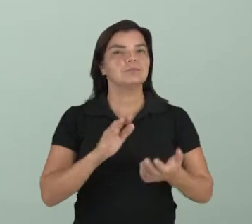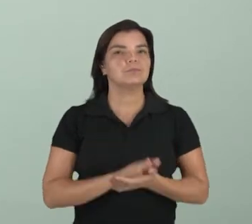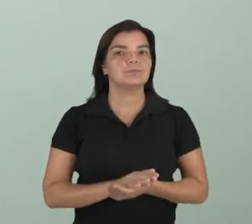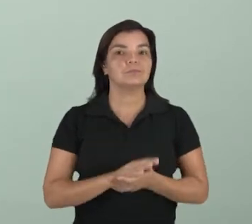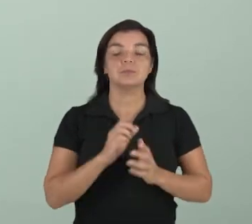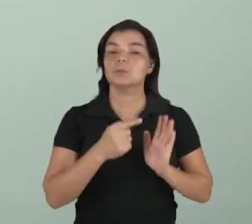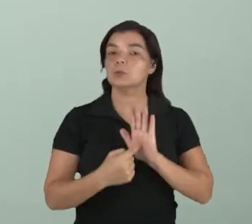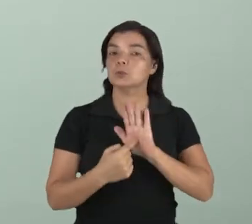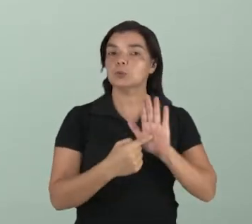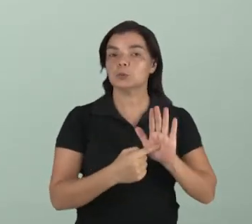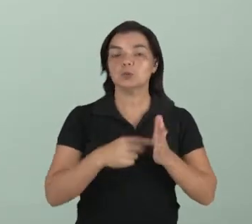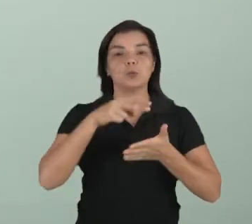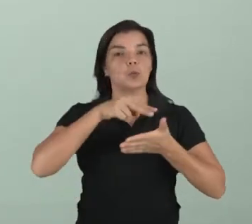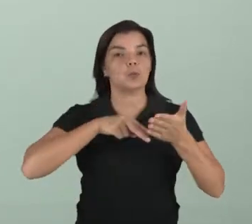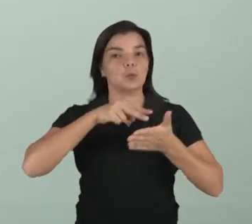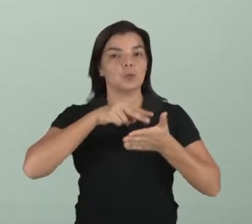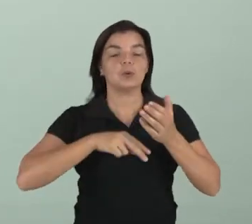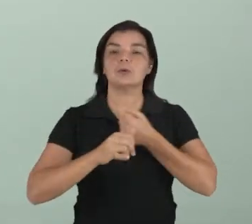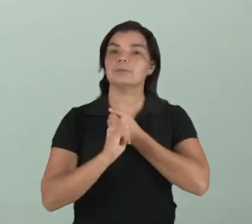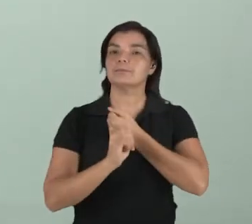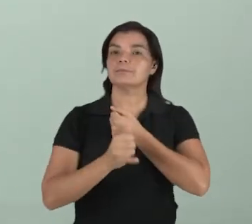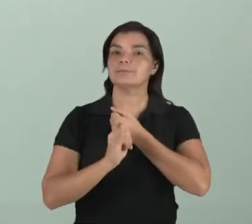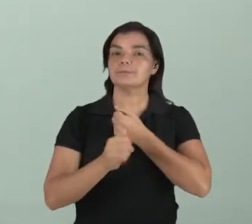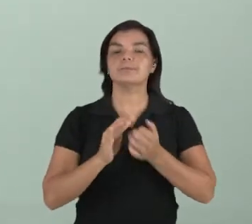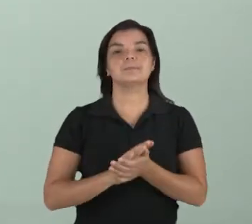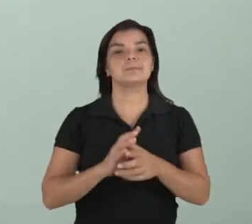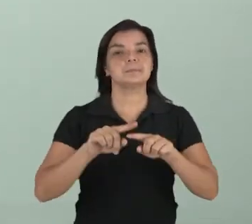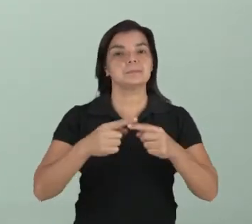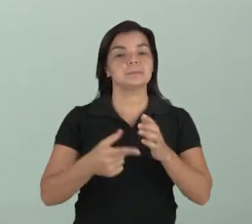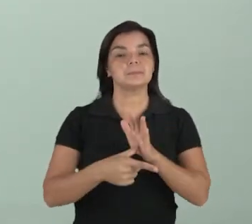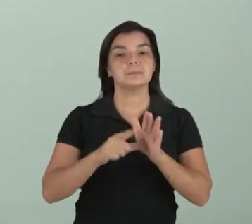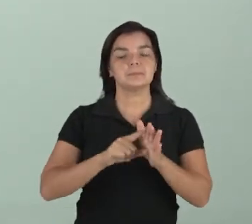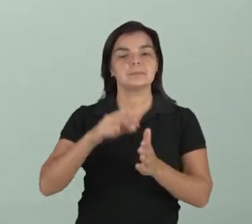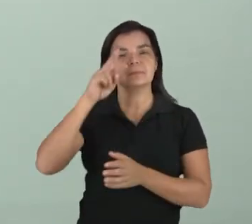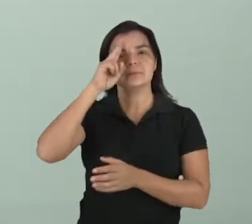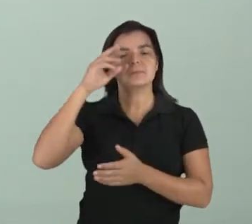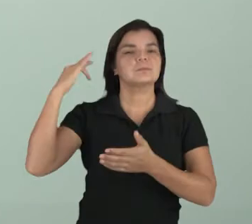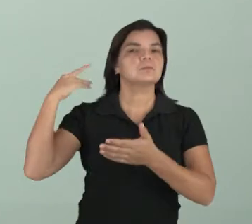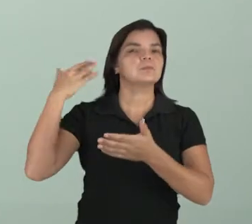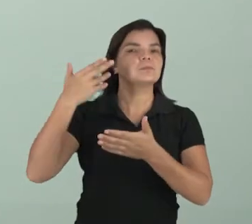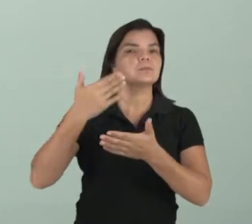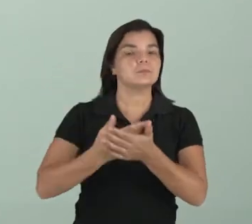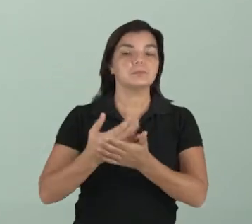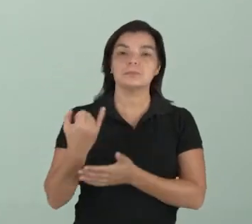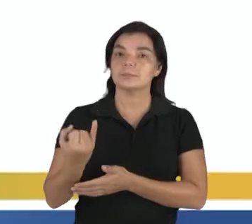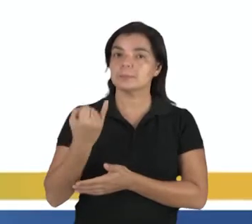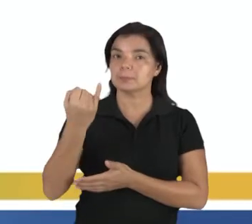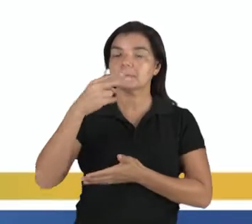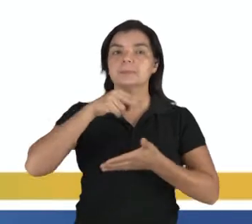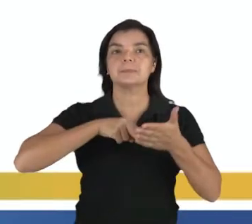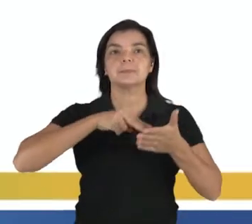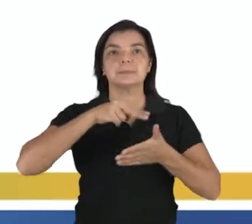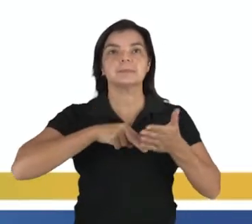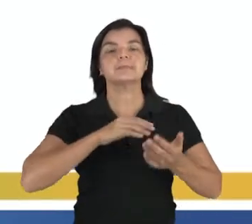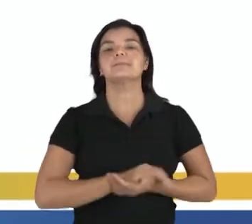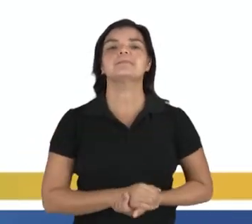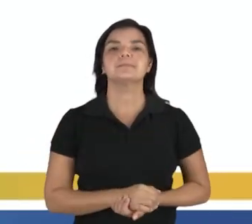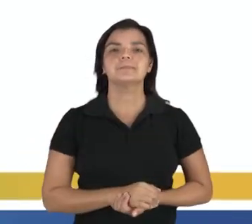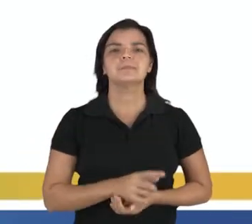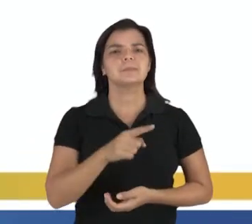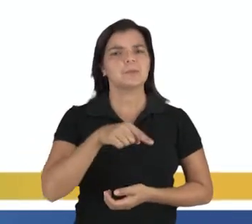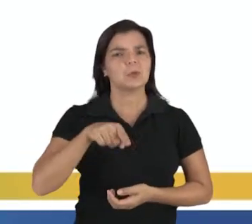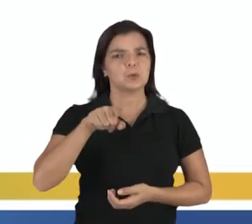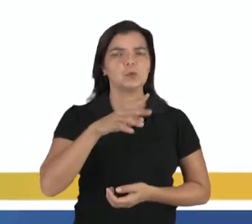de indicação de leitura de crônica. Mas antes vamos relembrar um pouquinho a importância da leitura.